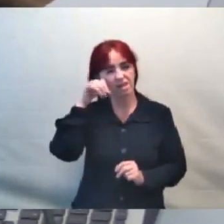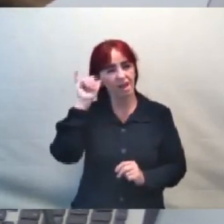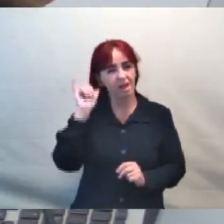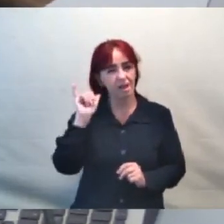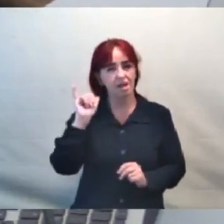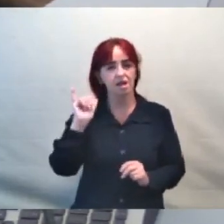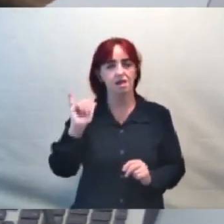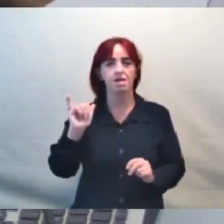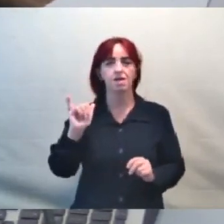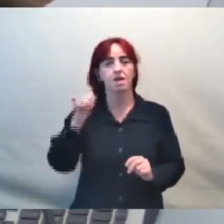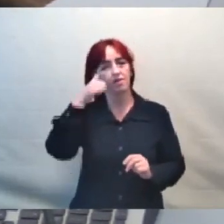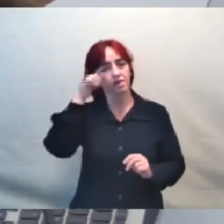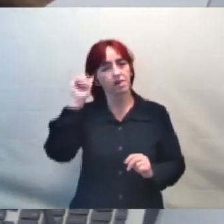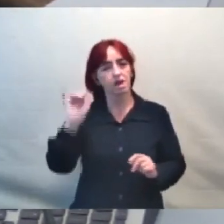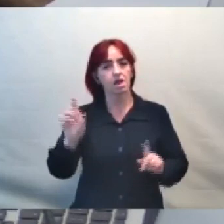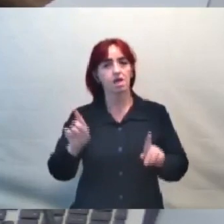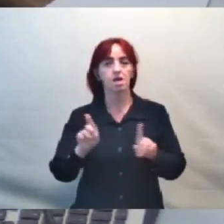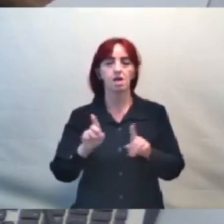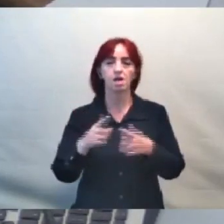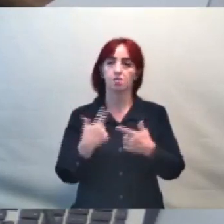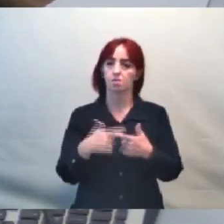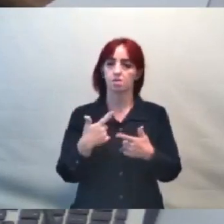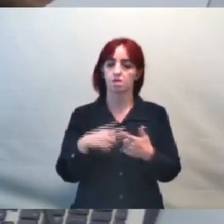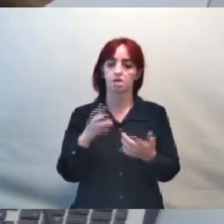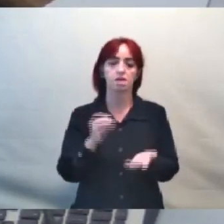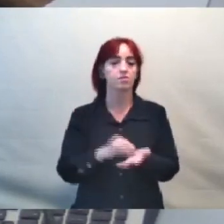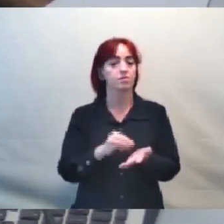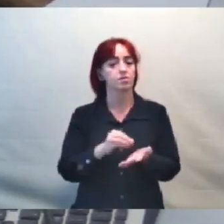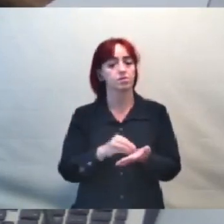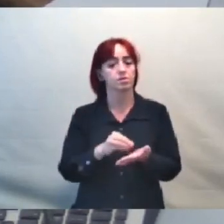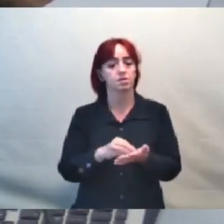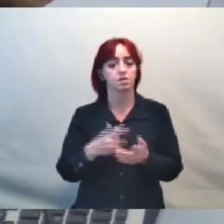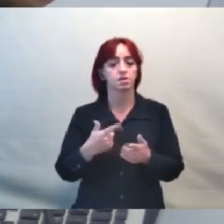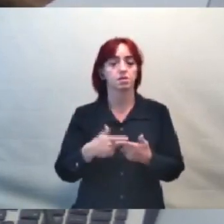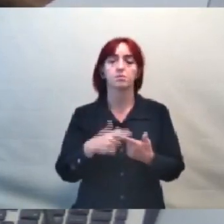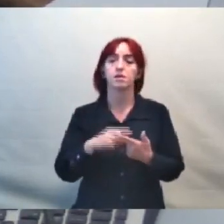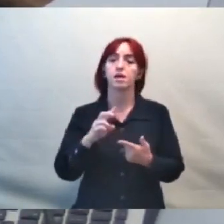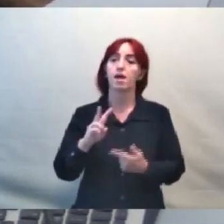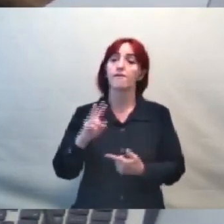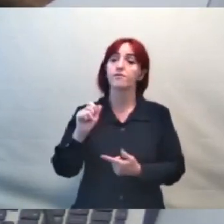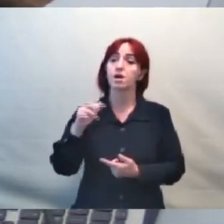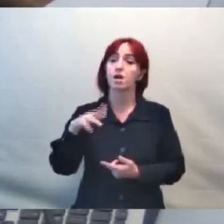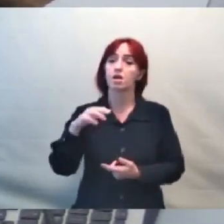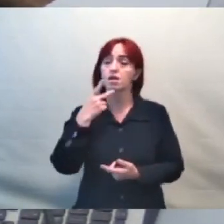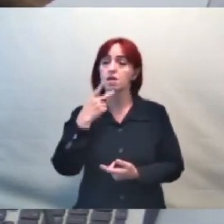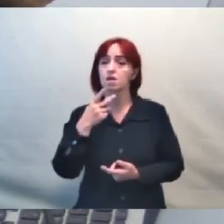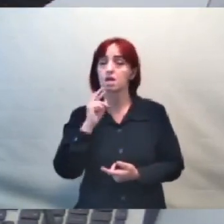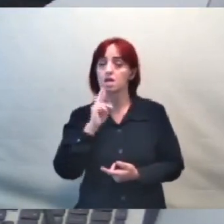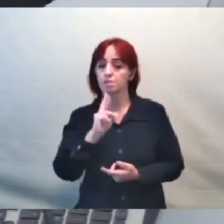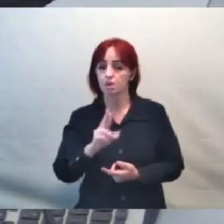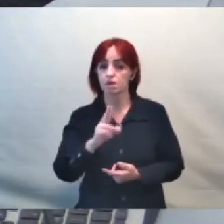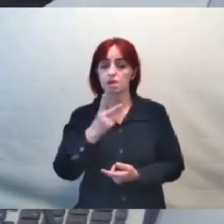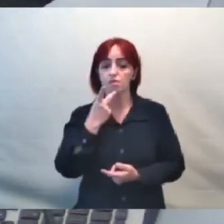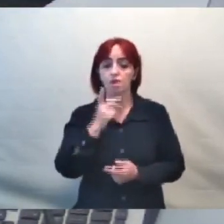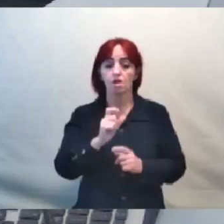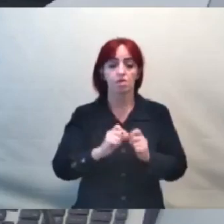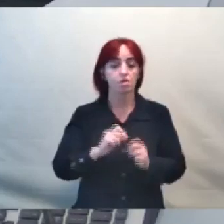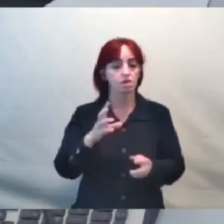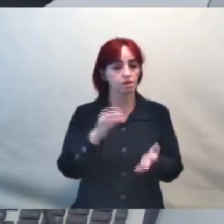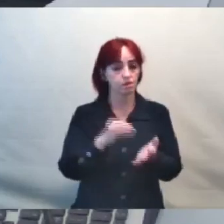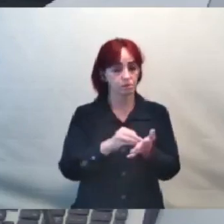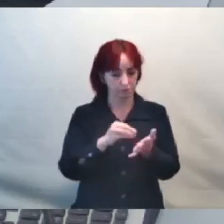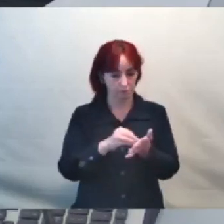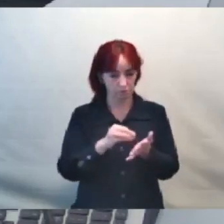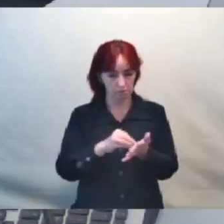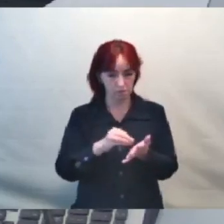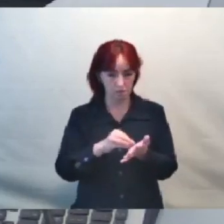a pessoa que a Vânia, que respondeu em termos de educação, disse que estava faltando contratação,